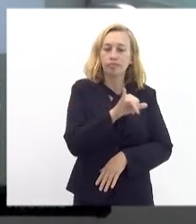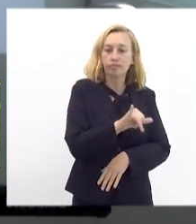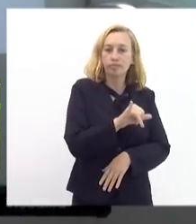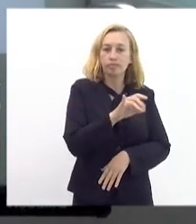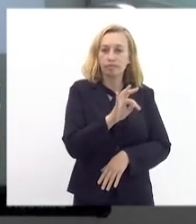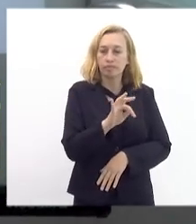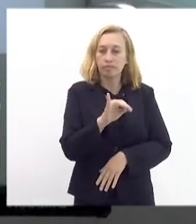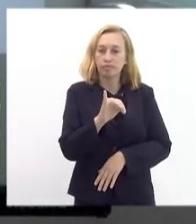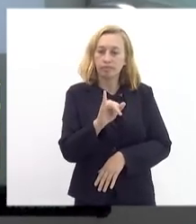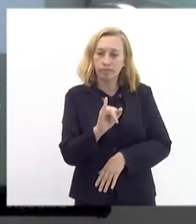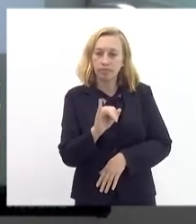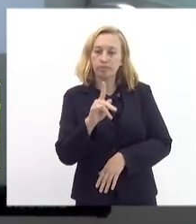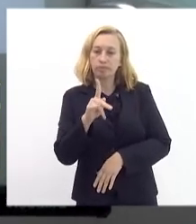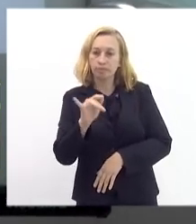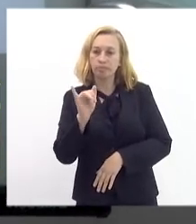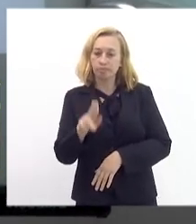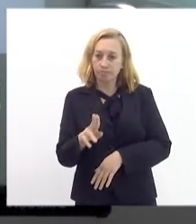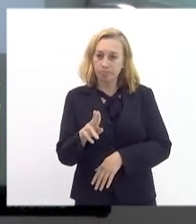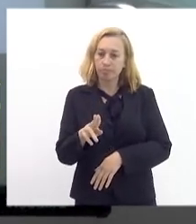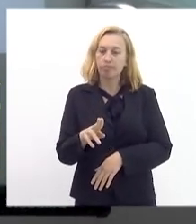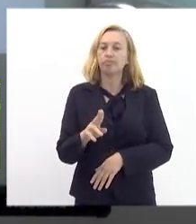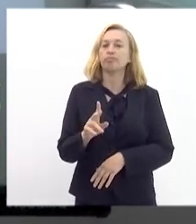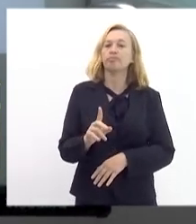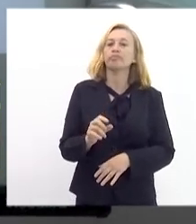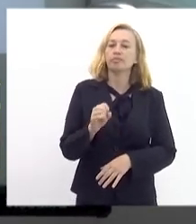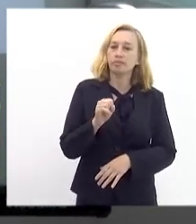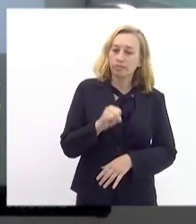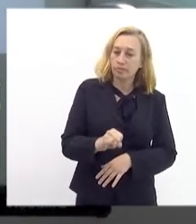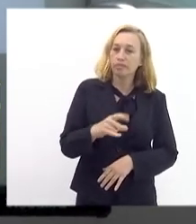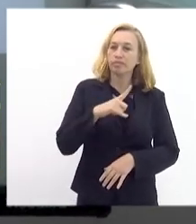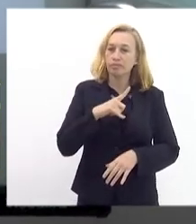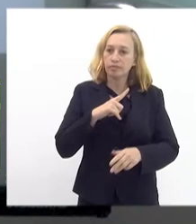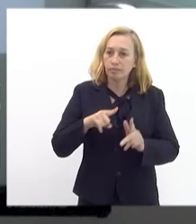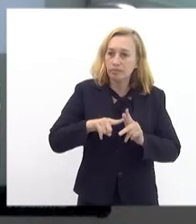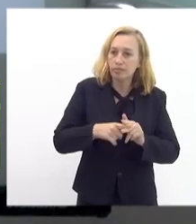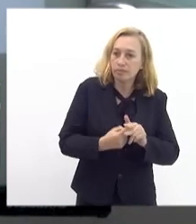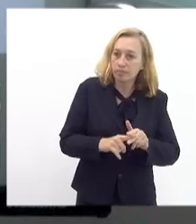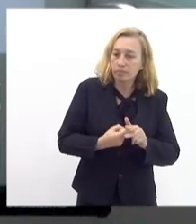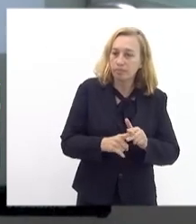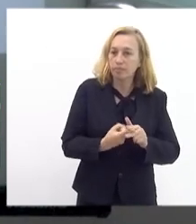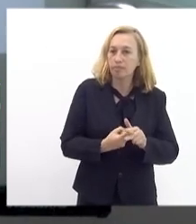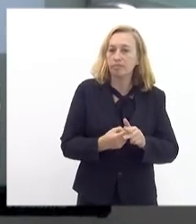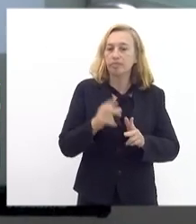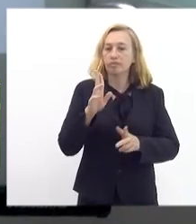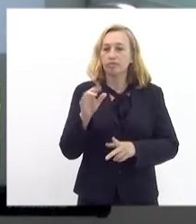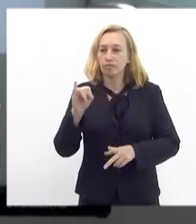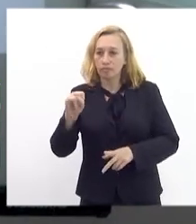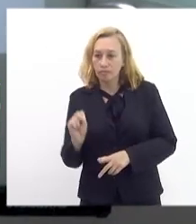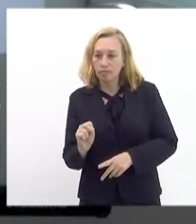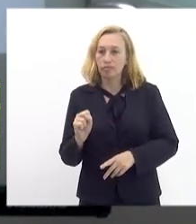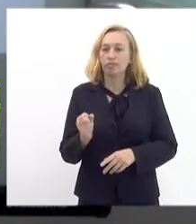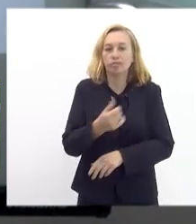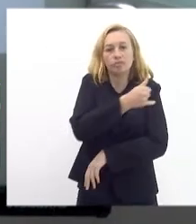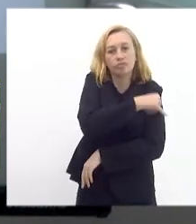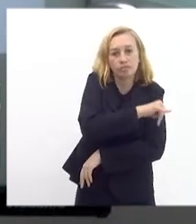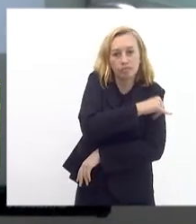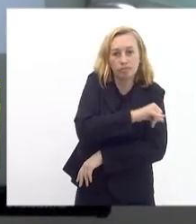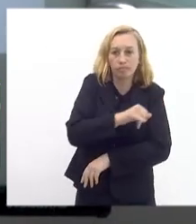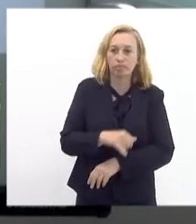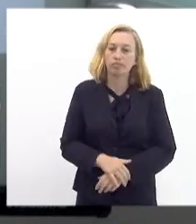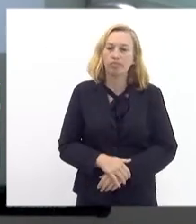linhas de transmissão do sistema anote se houver manutenção na usina nuclear do Rio de Janeiro o Rio de Janeiro